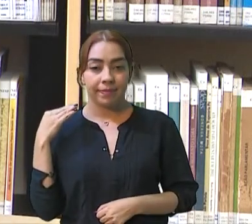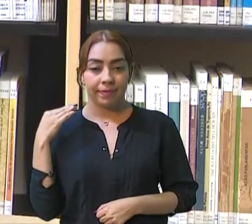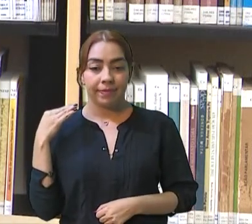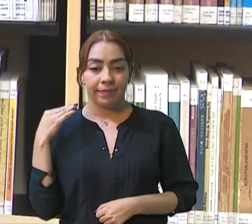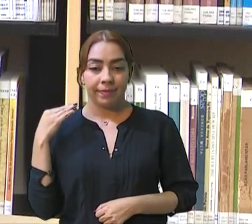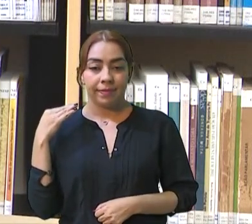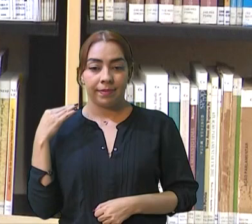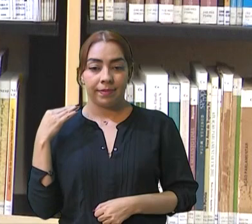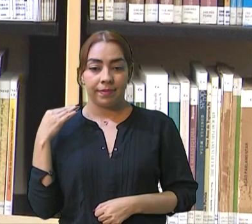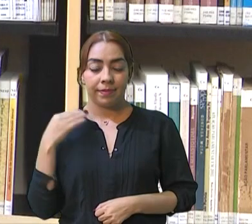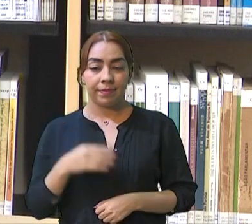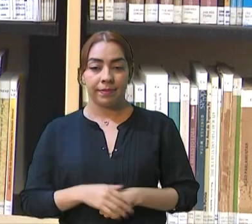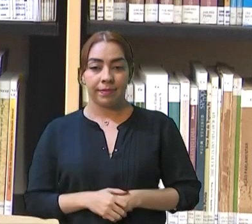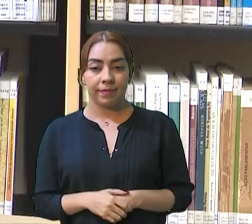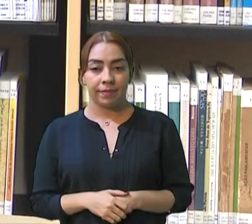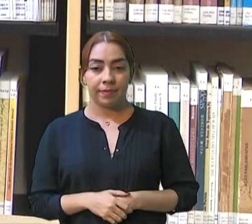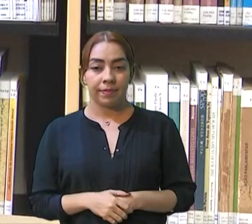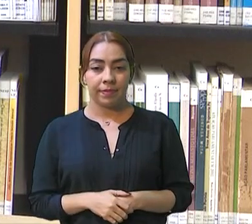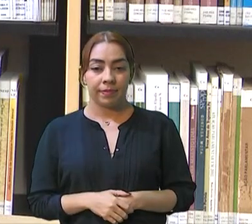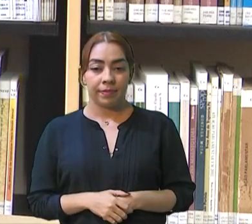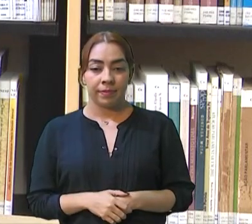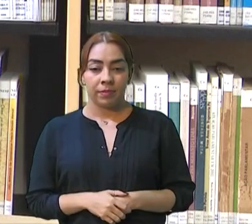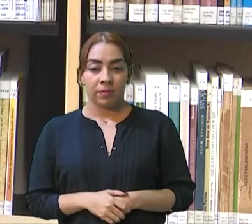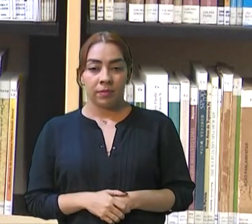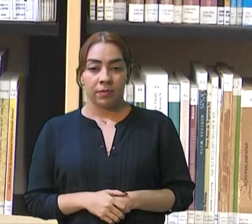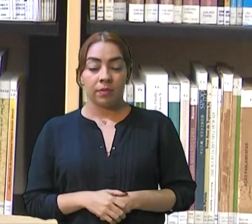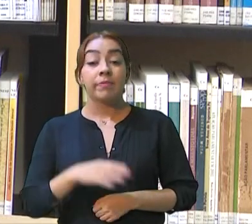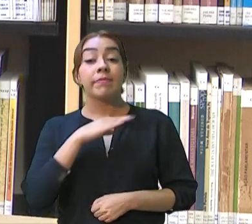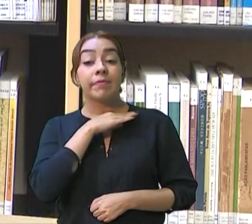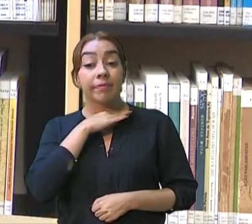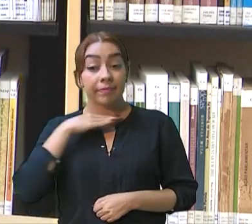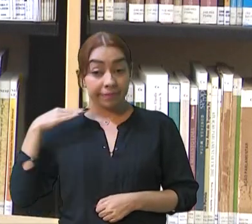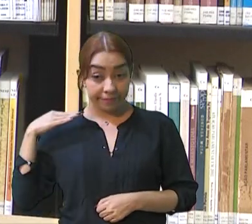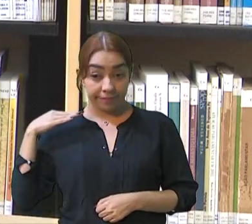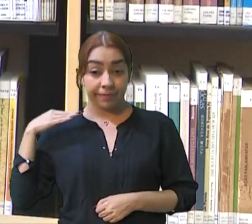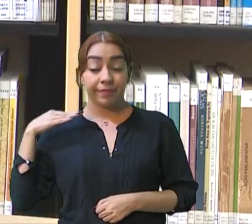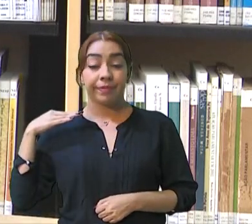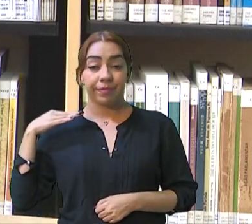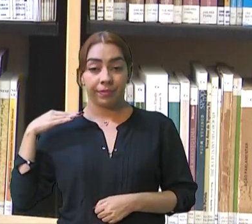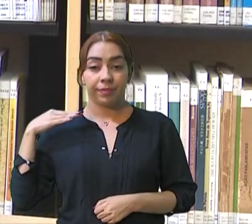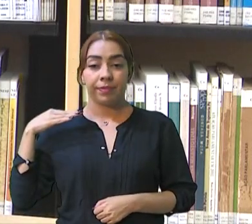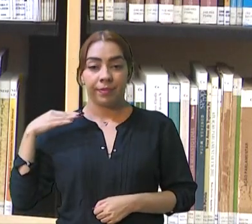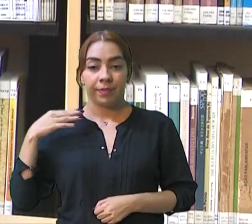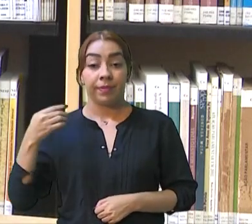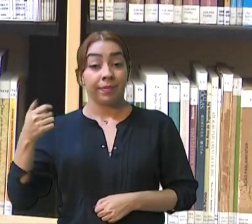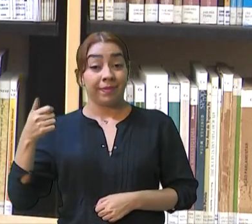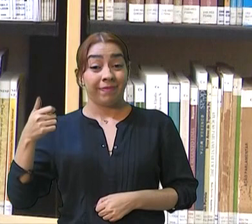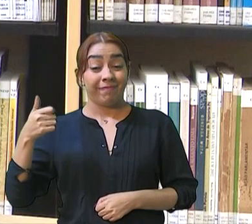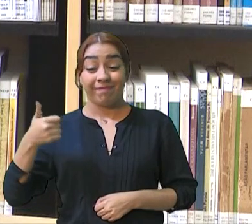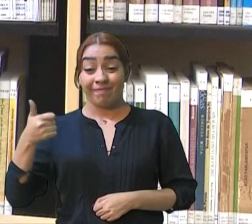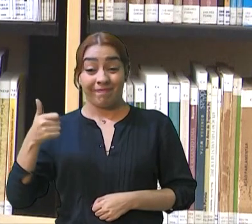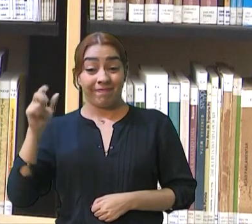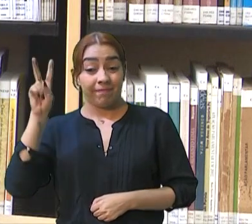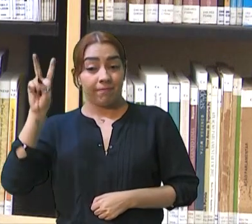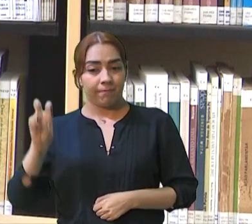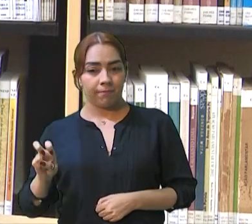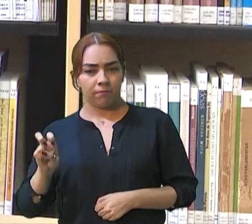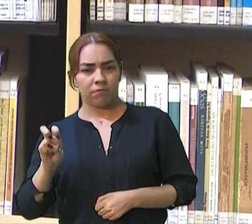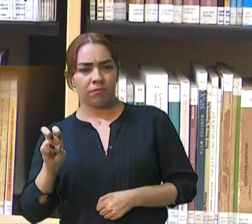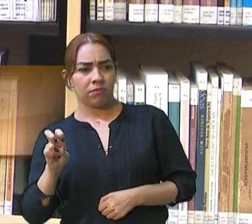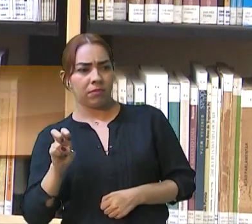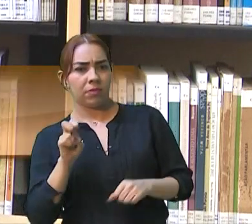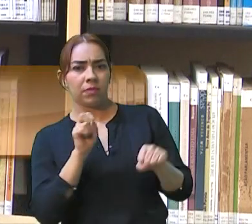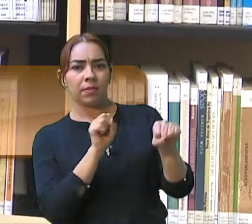é onde ela morre, nessas duas edições, onde é mostrada a morte dela. Acontece que pela primeira vez se mata